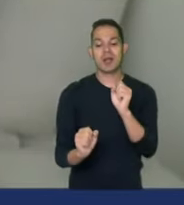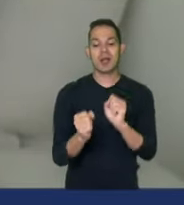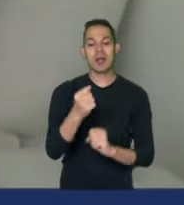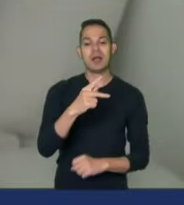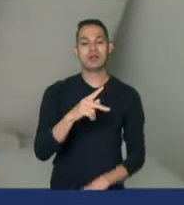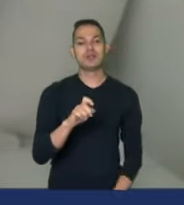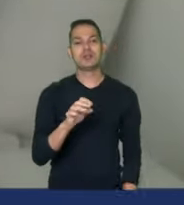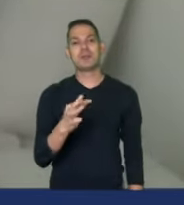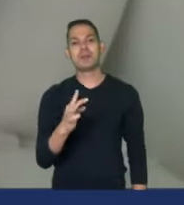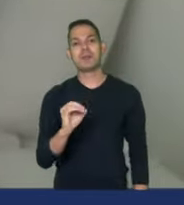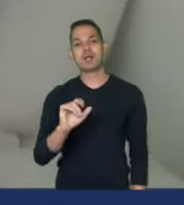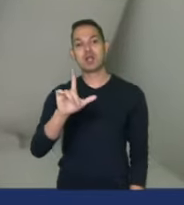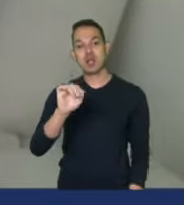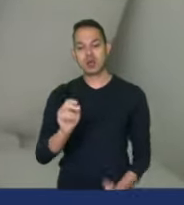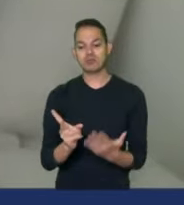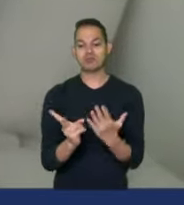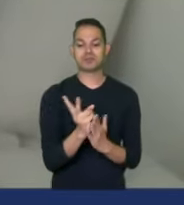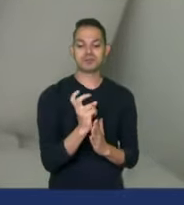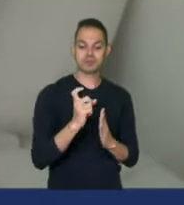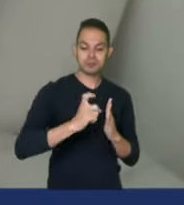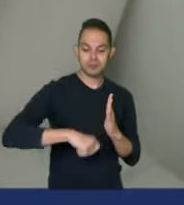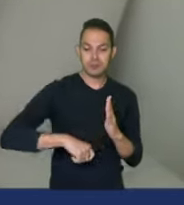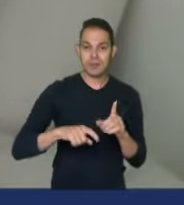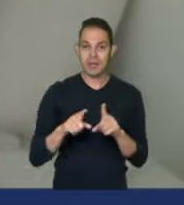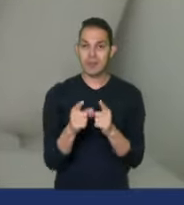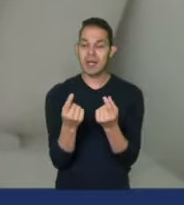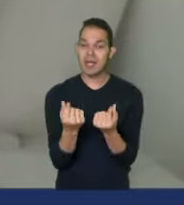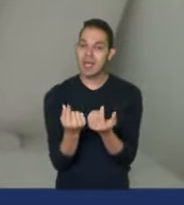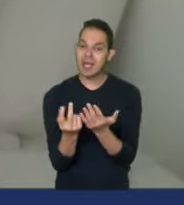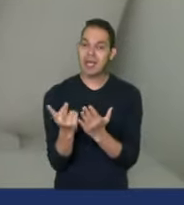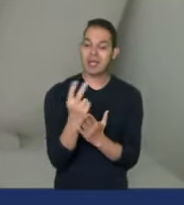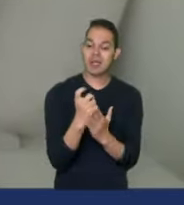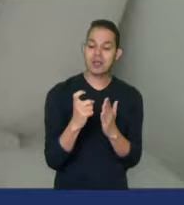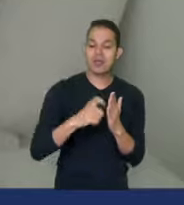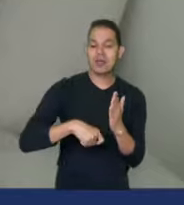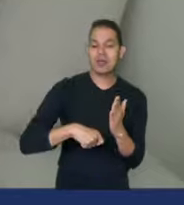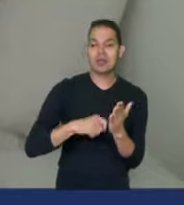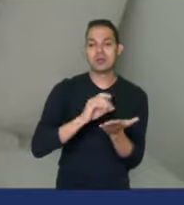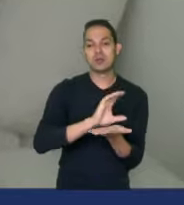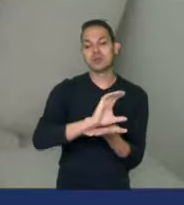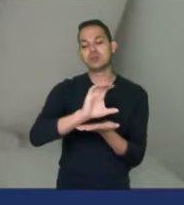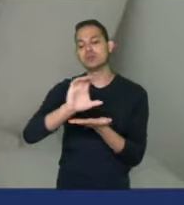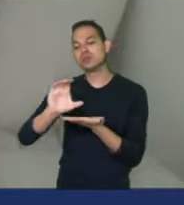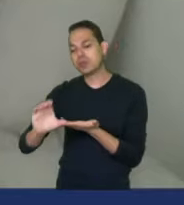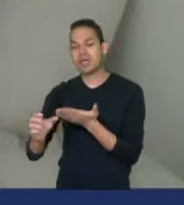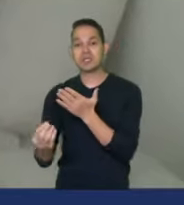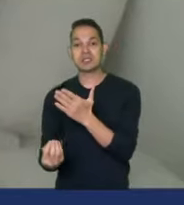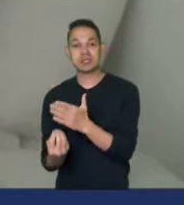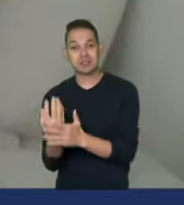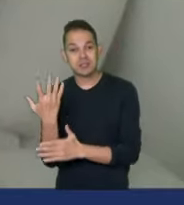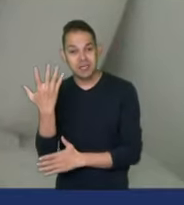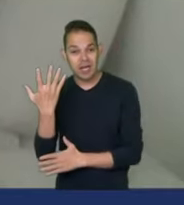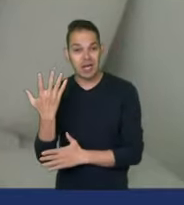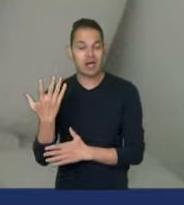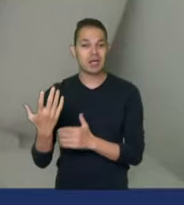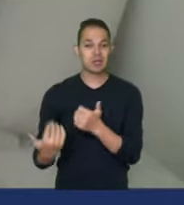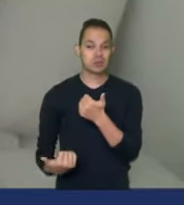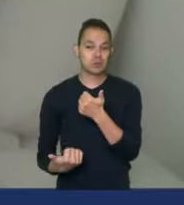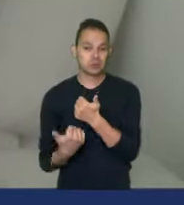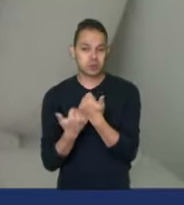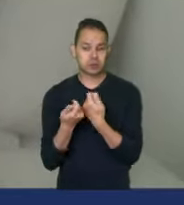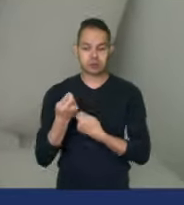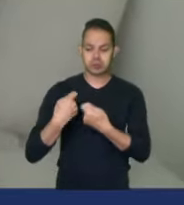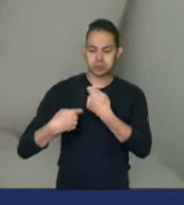tributadas, o tributo das petroleiras, esses tributos vão gerar subvenção econômica,